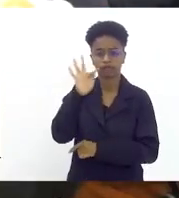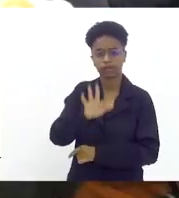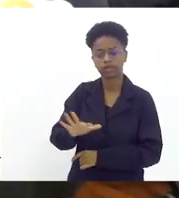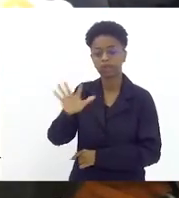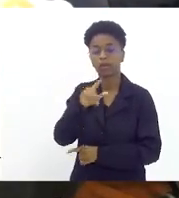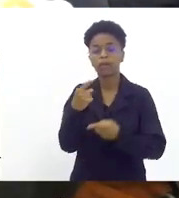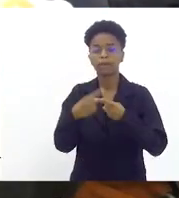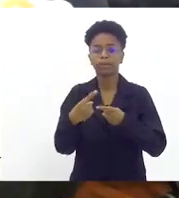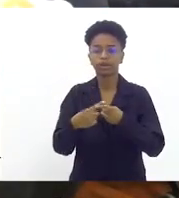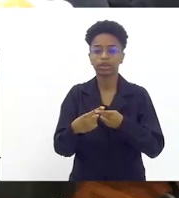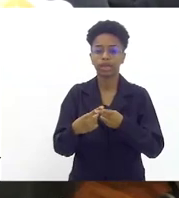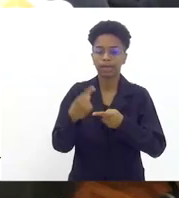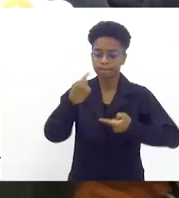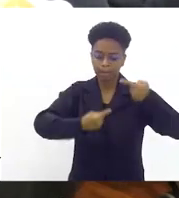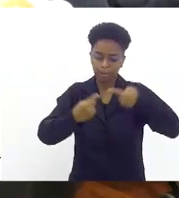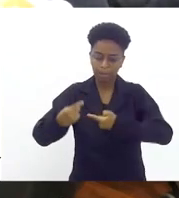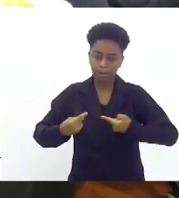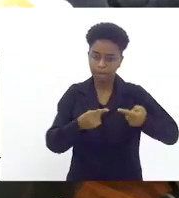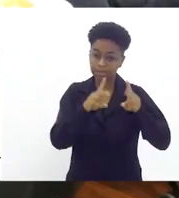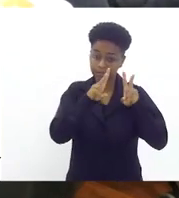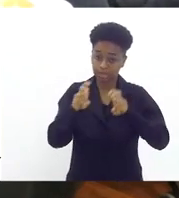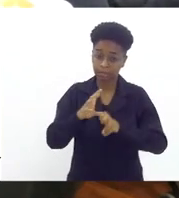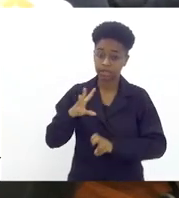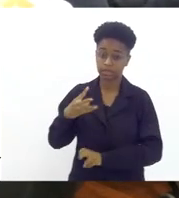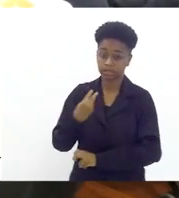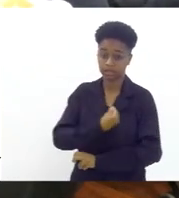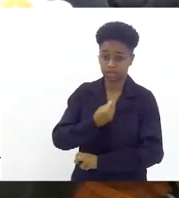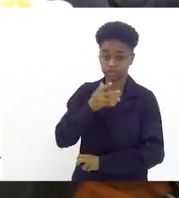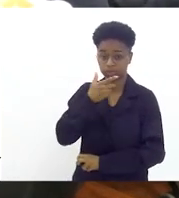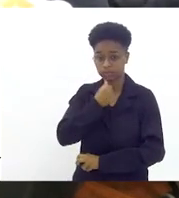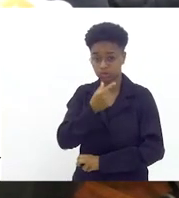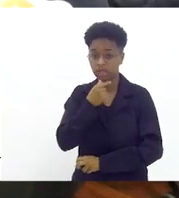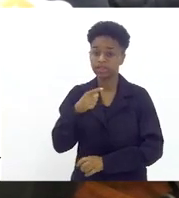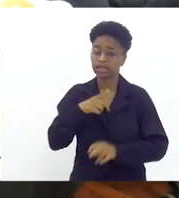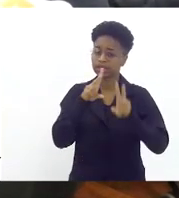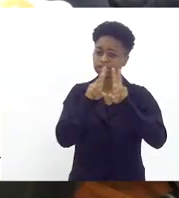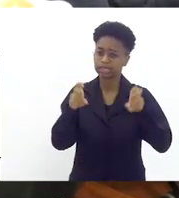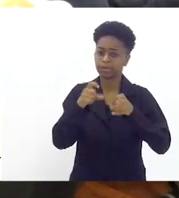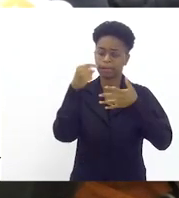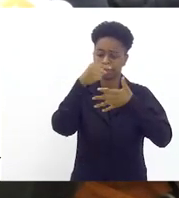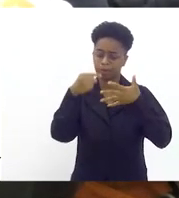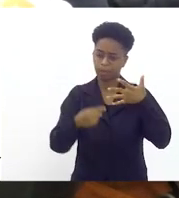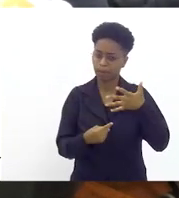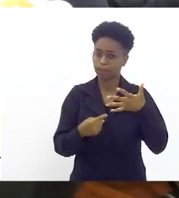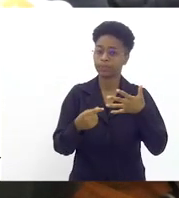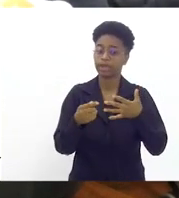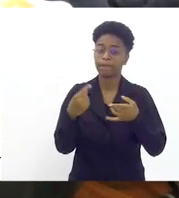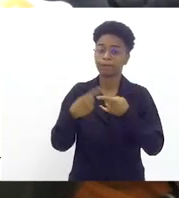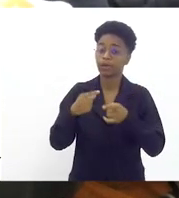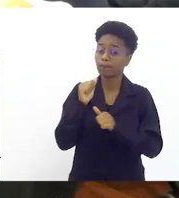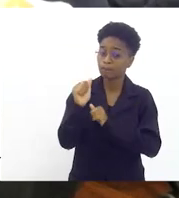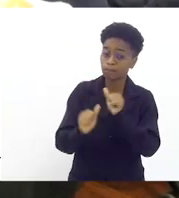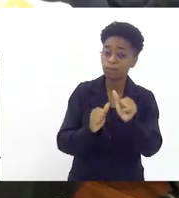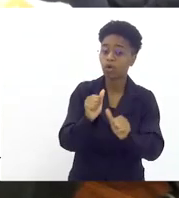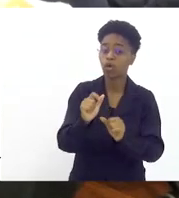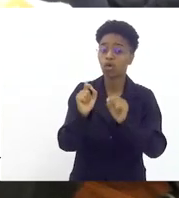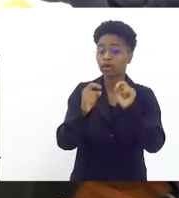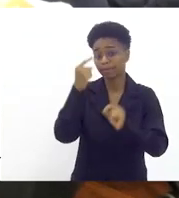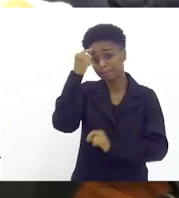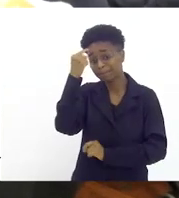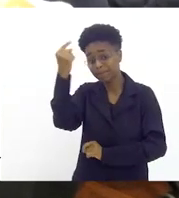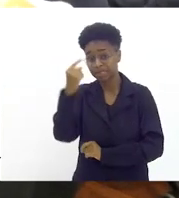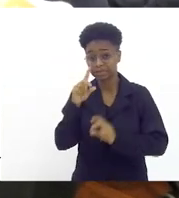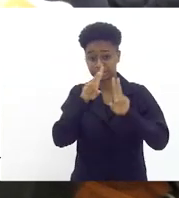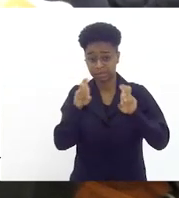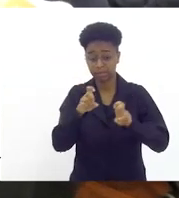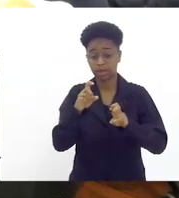a interferência do debate das transmasculinidades, né, Dani? Ela tem uma questão muito específica, né? Ela muda muito o que se pensa de política